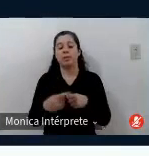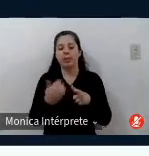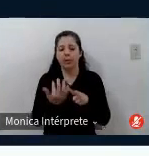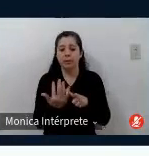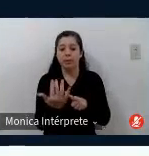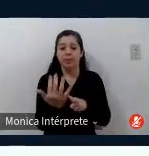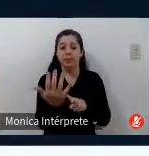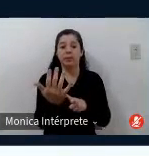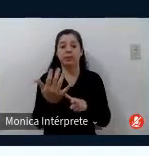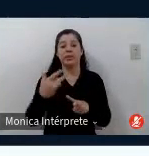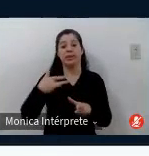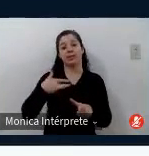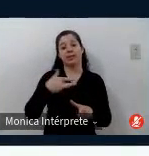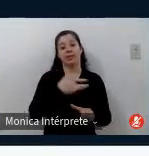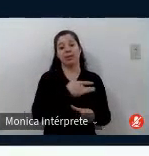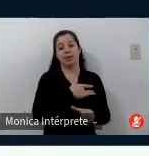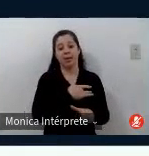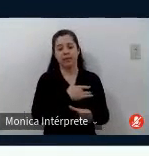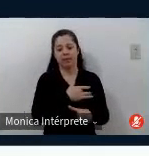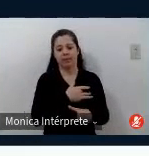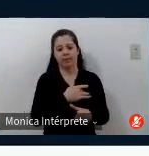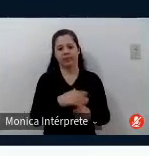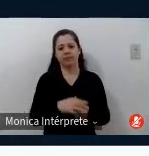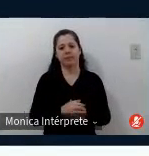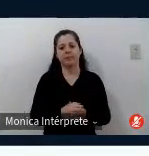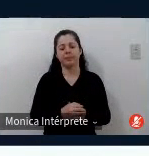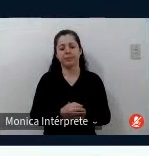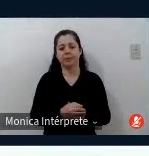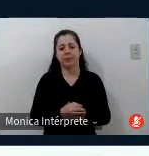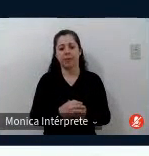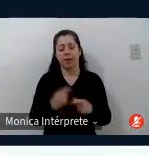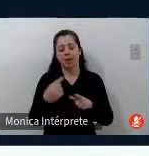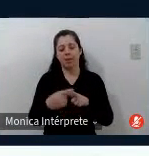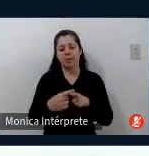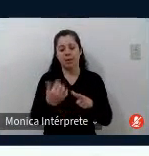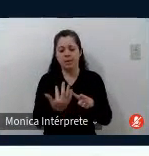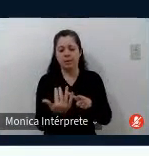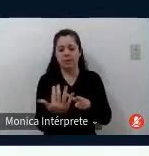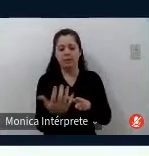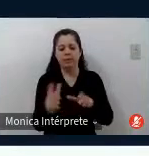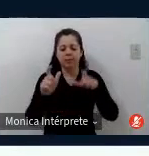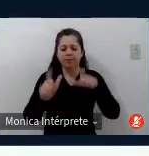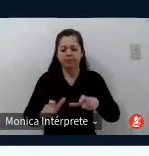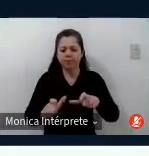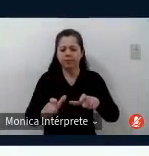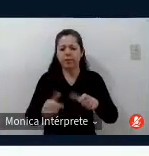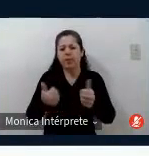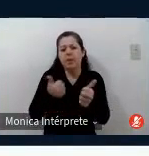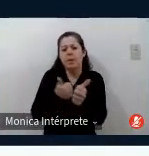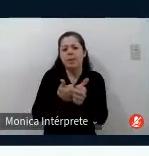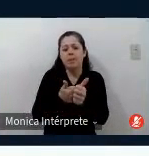né, e também promovendo a inclusão social e construção da cidadania, então